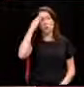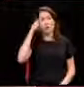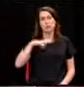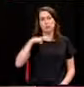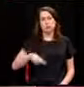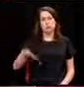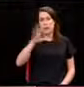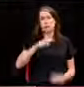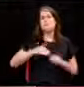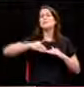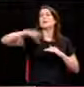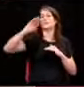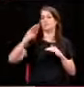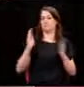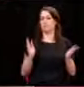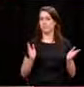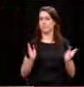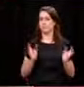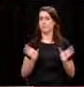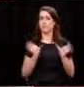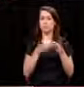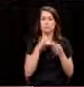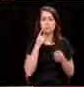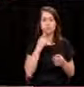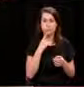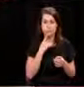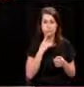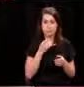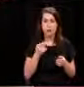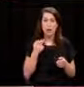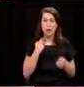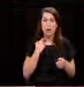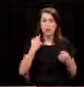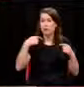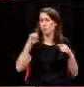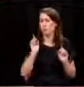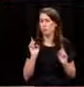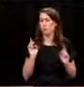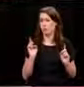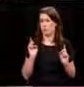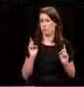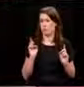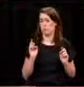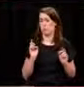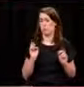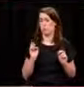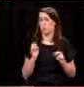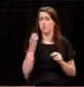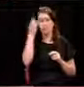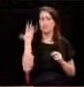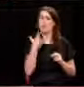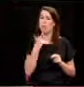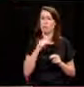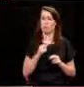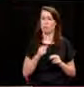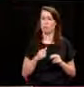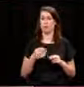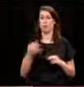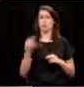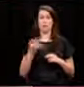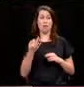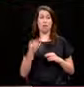Portanto, não é assim tão pequena a comunidade para ser esquecida nesse sentido. E em coisas que como se vê pelas chamadas dos telespectadores, que tocam